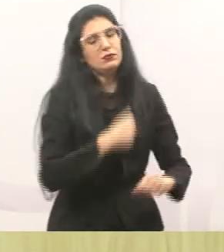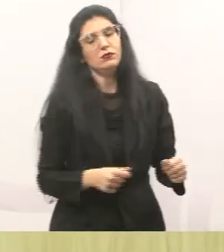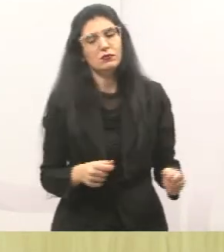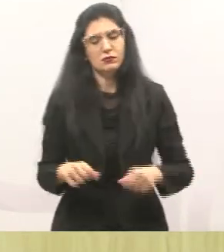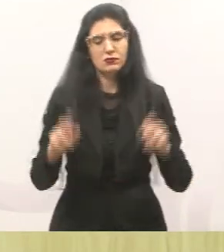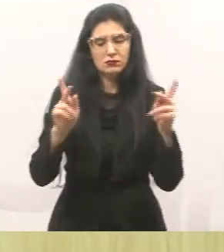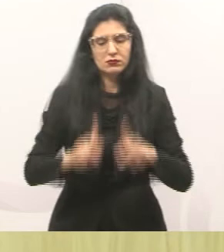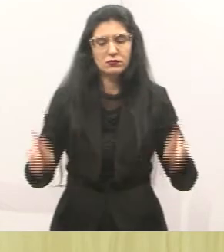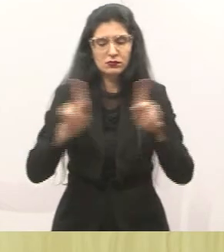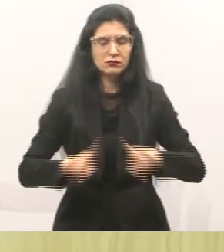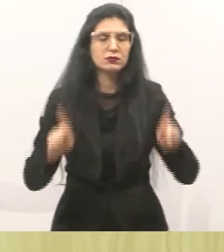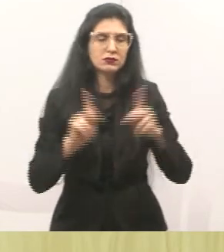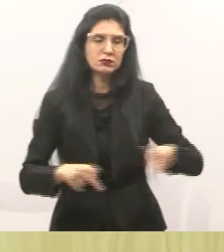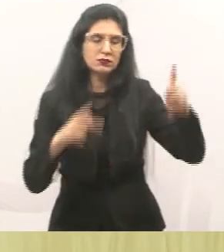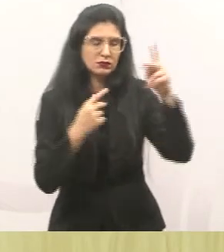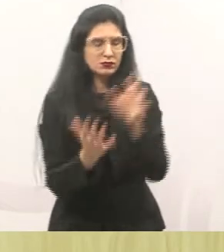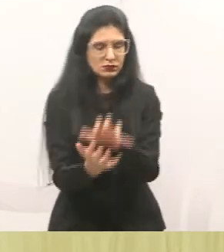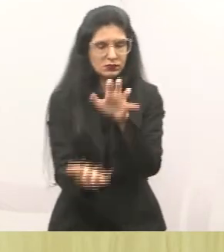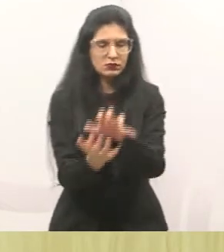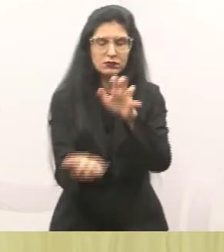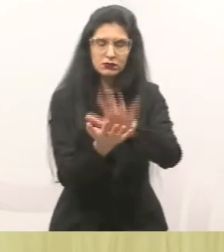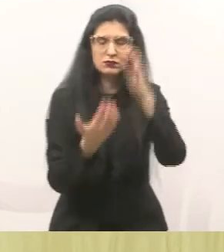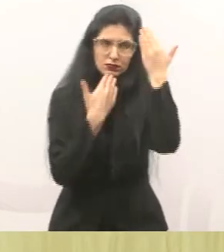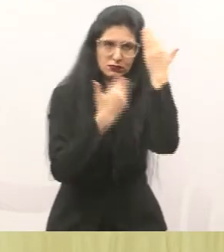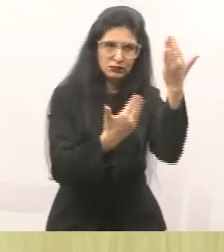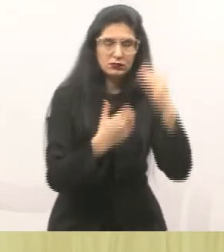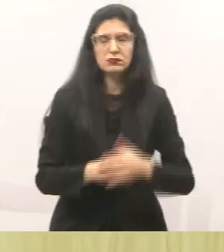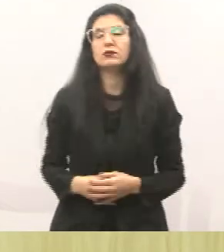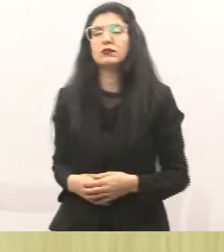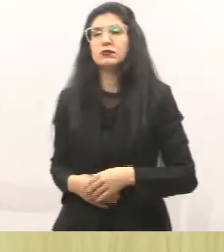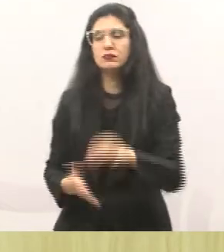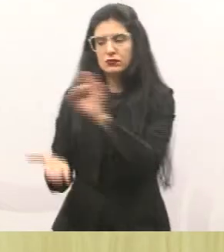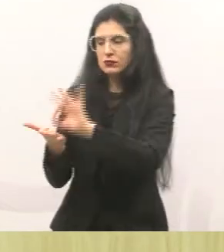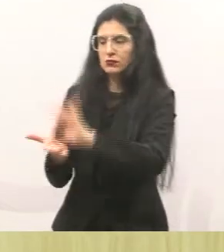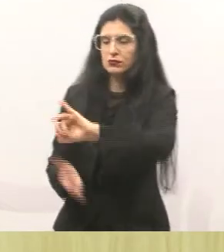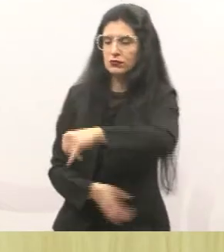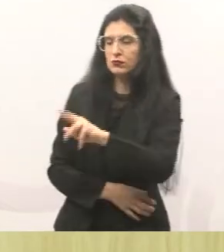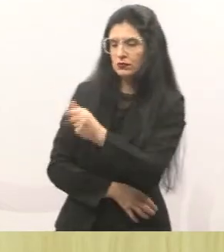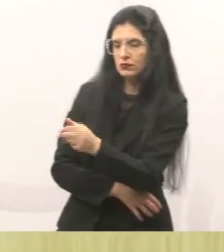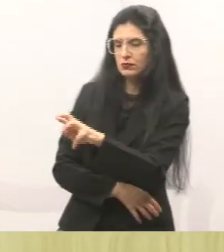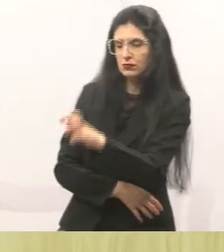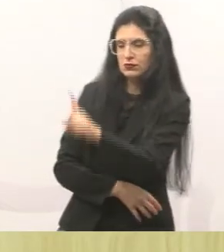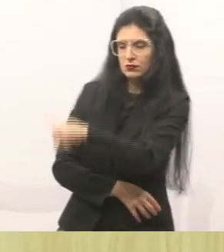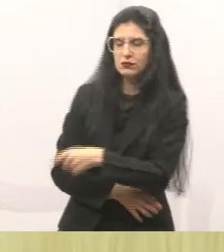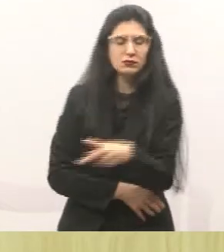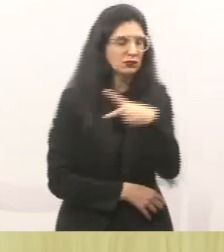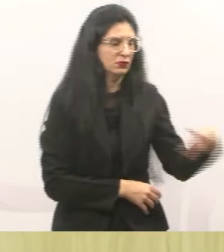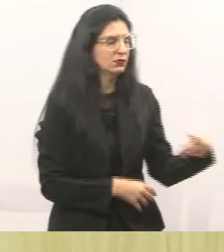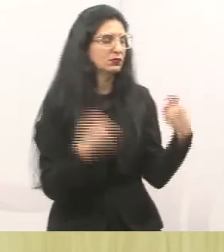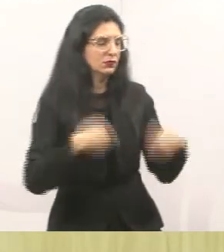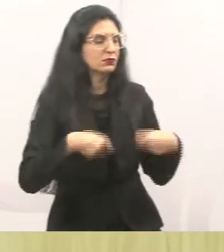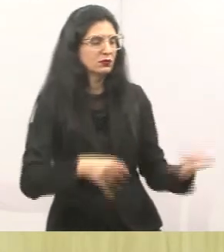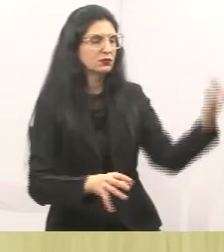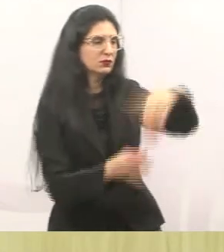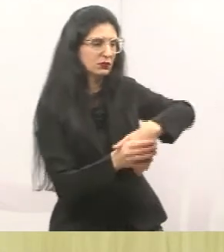Shopping, antecipando o agradecimento pela atenção dispensada, subscrevemos vereador Juarez Araújo. Senhor presidente, foi solicitado